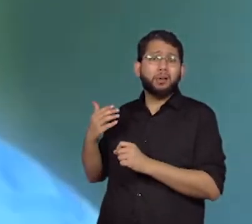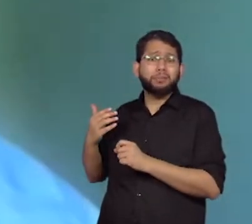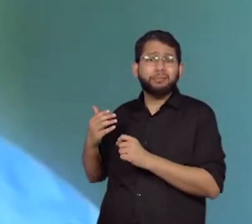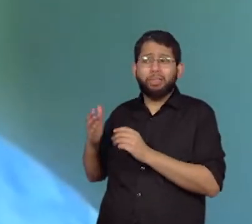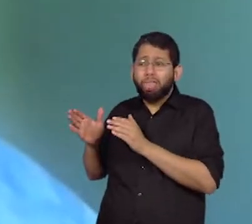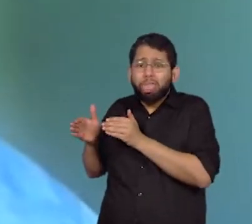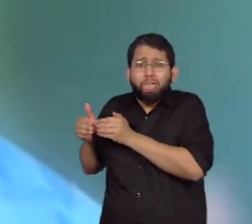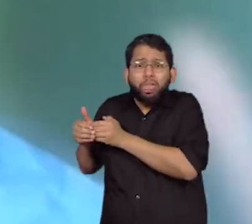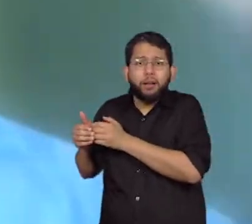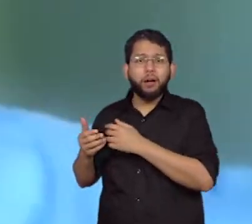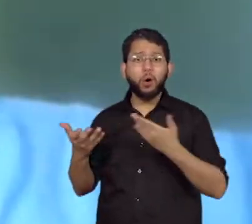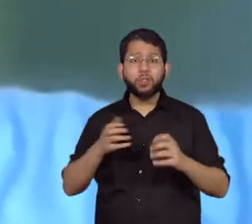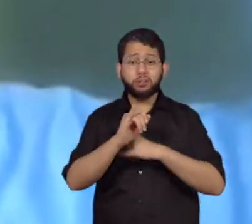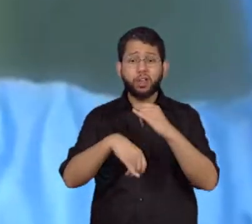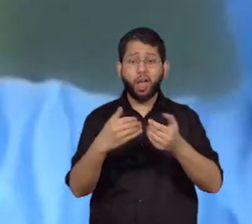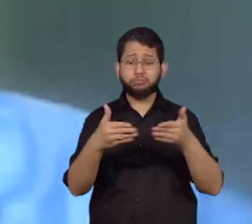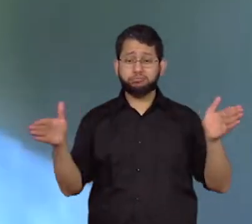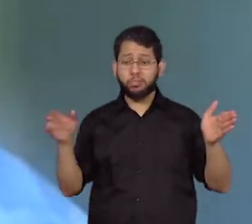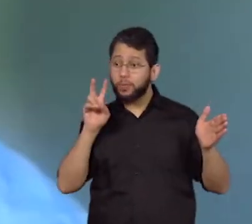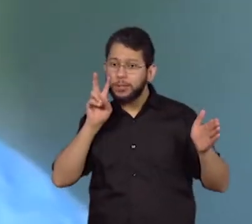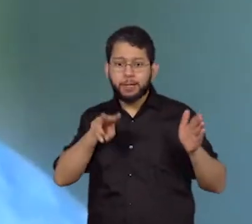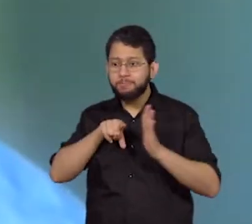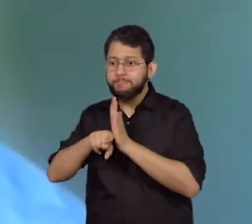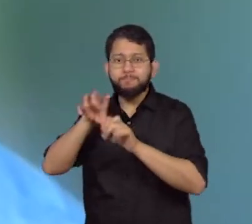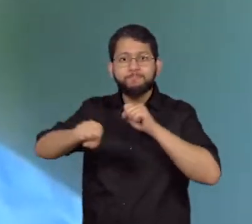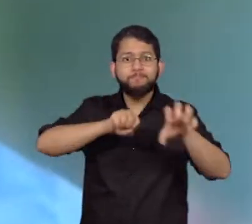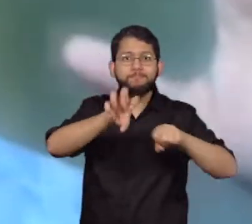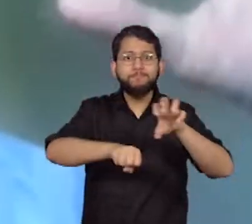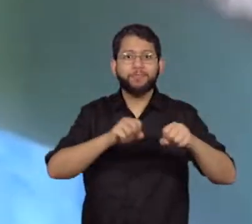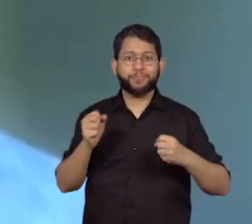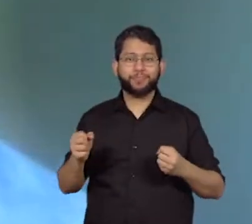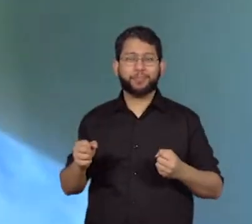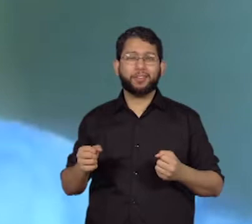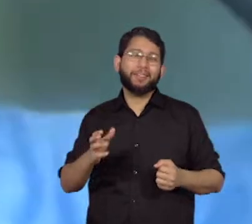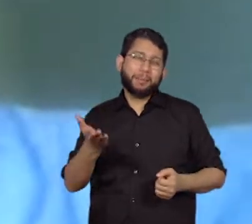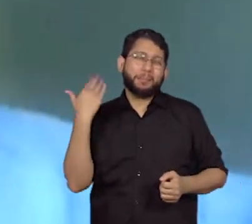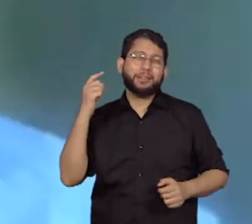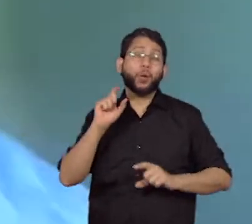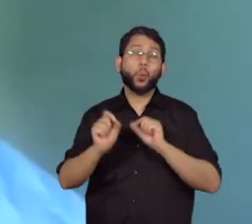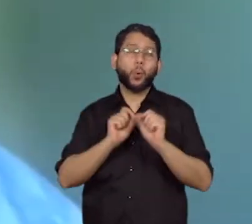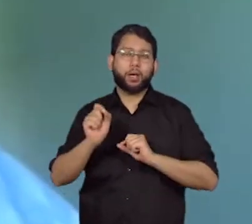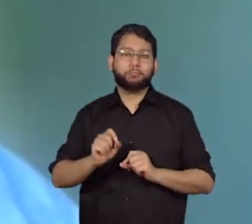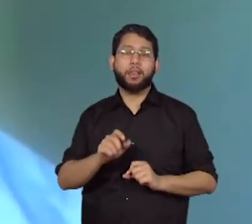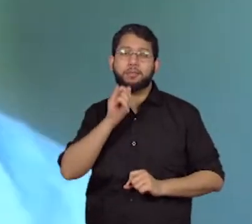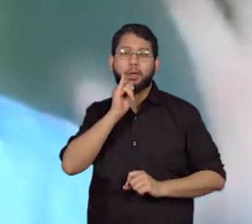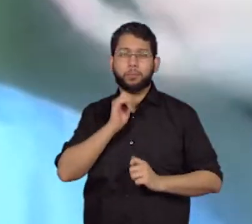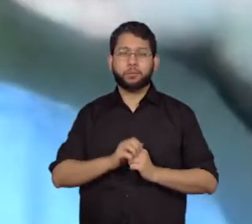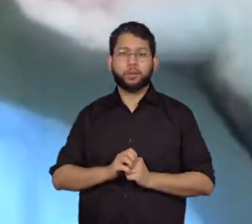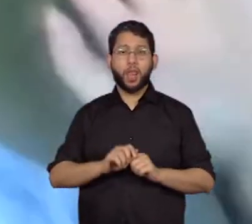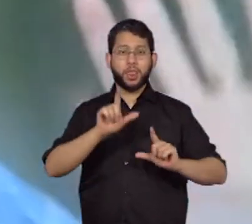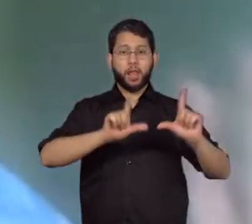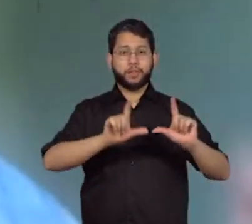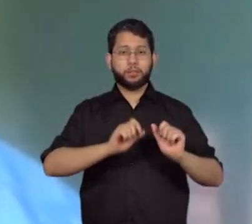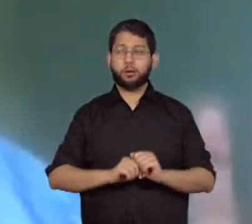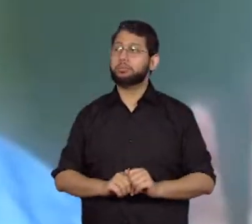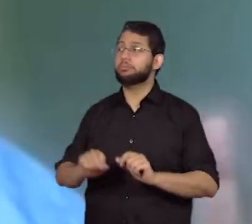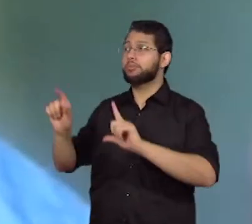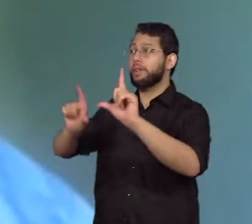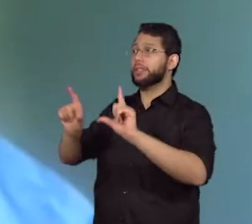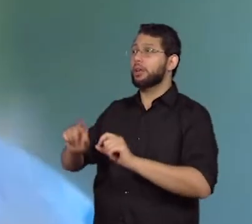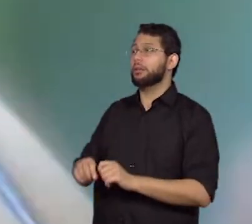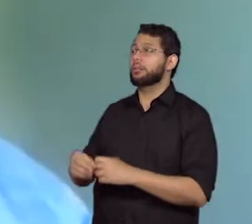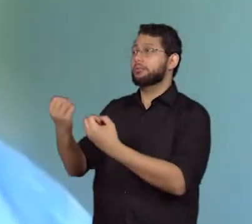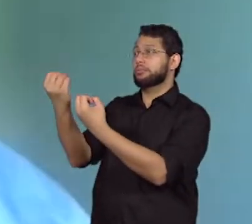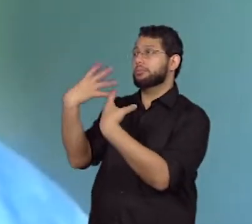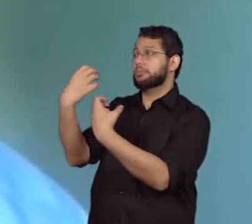limitadas, muito restritas. A comunicação vinha de cima. Alguém sentava lá na telinha da TV, falava e você era obrigado a engolir